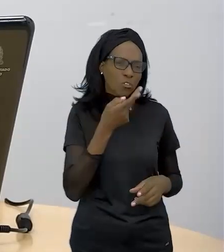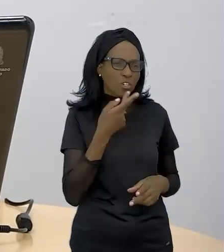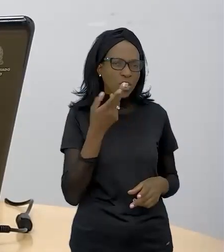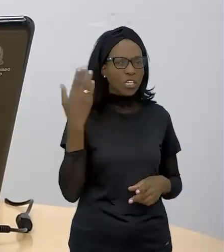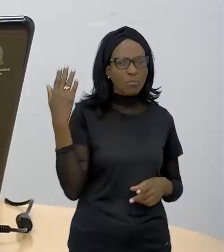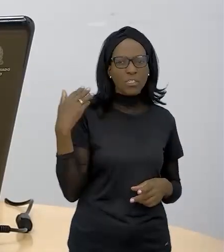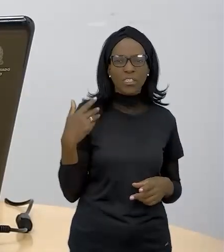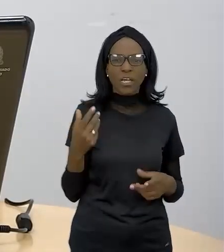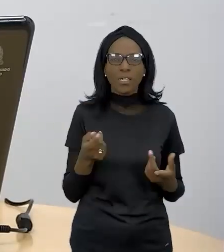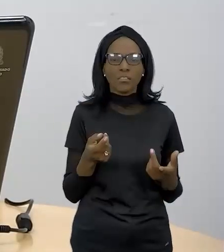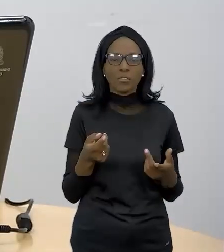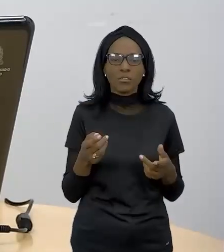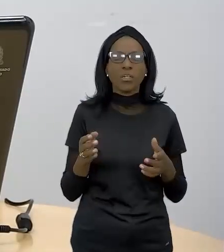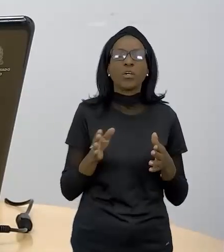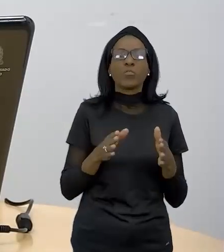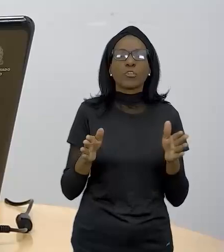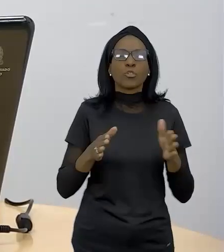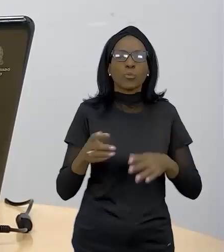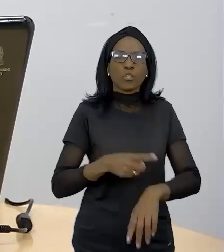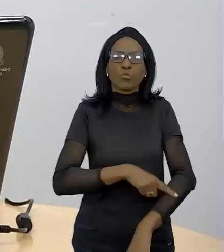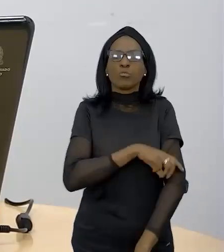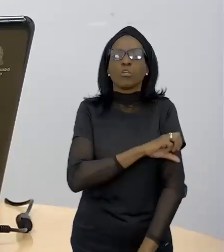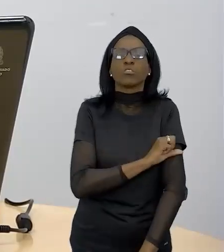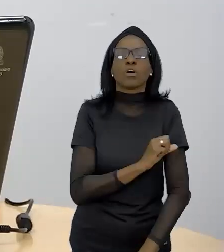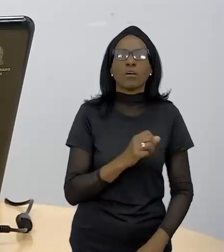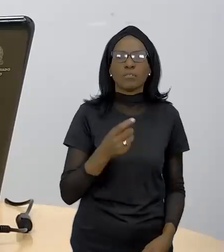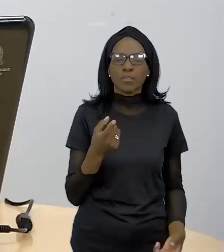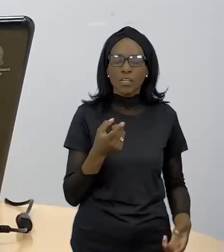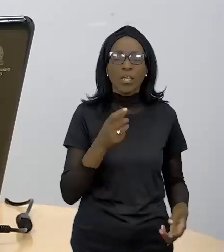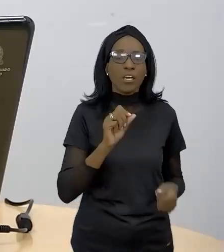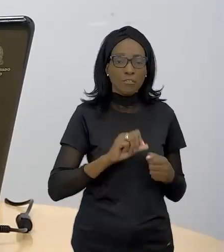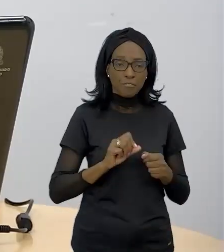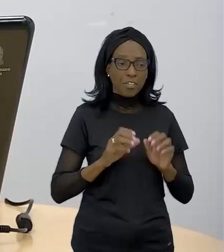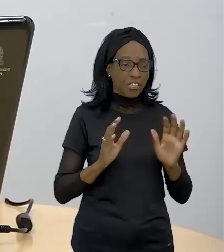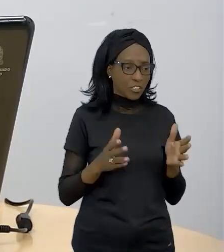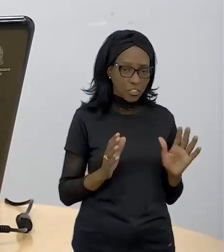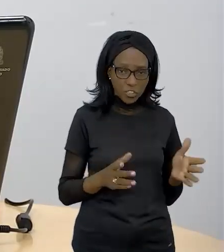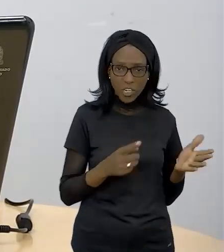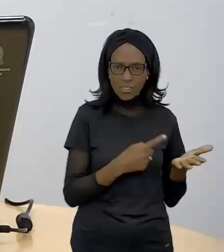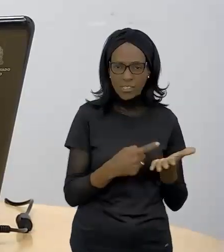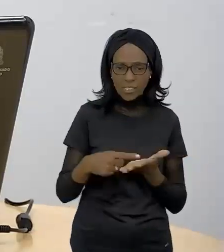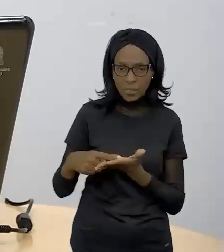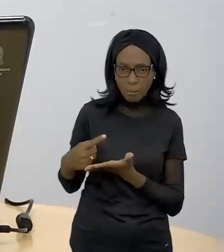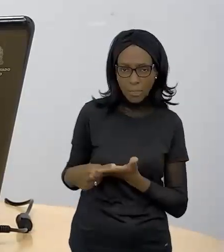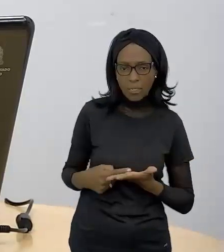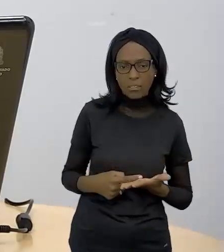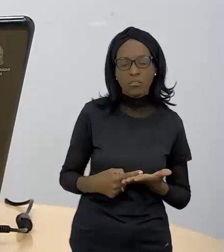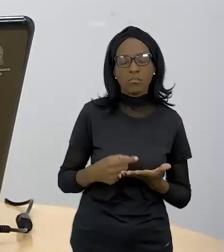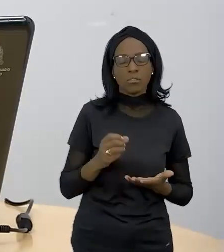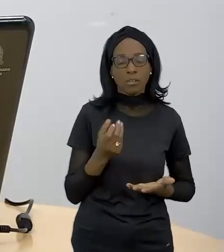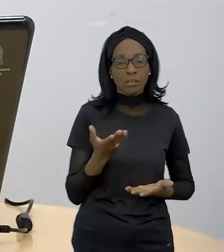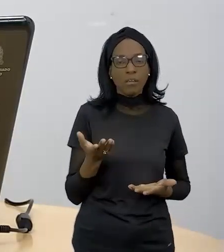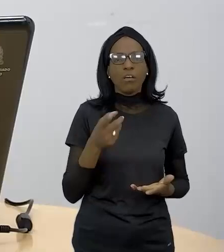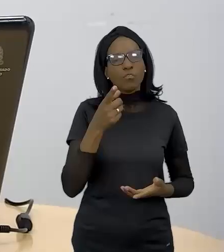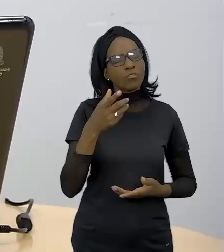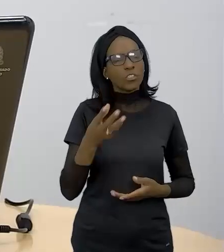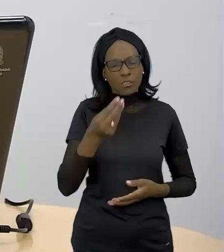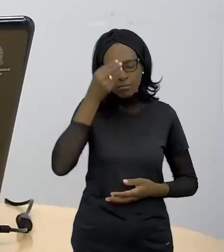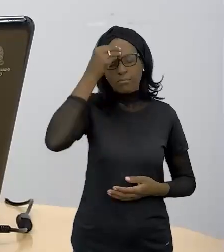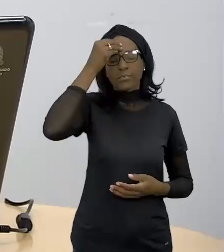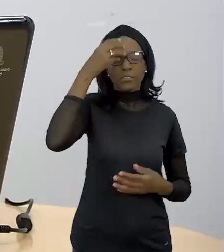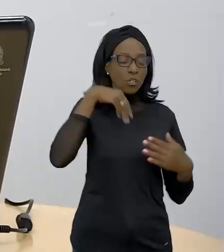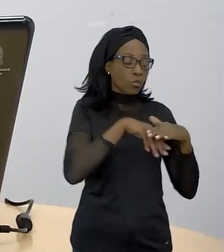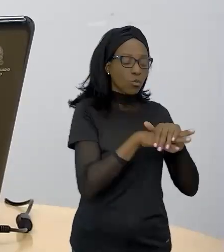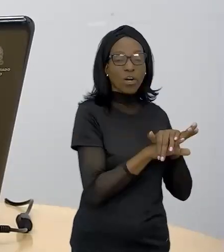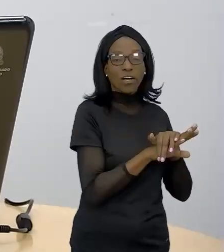numa formação para os anos iniciais, que uma vez feito esse plano, né, você guarda